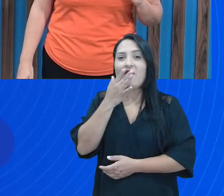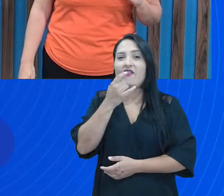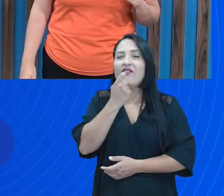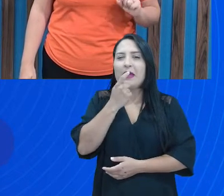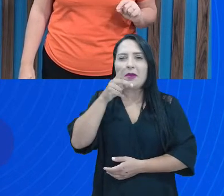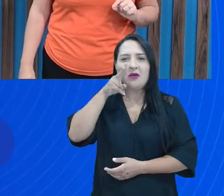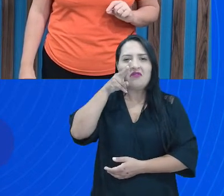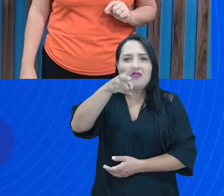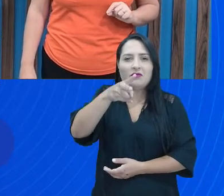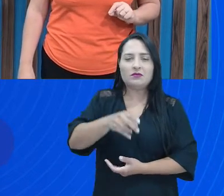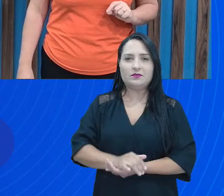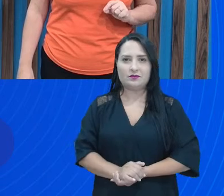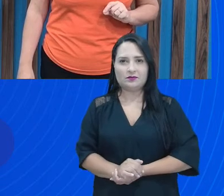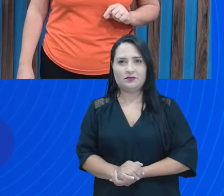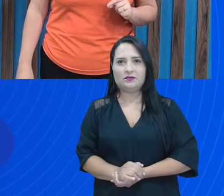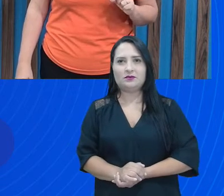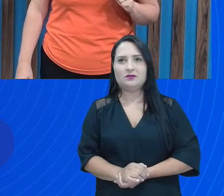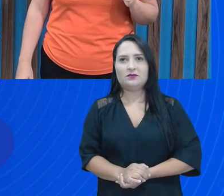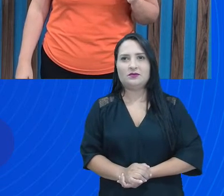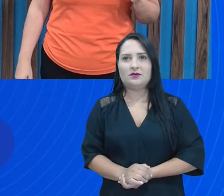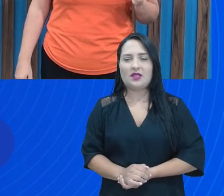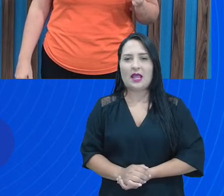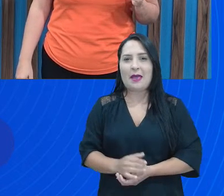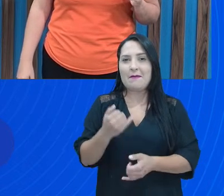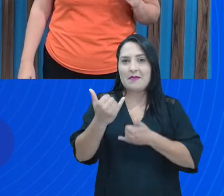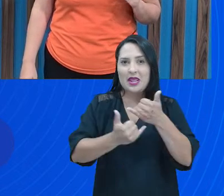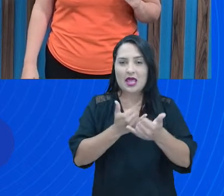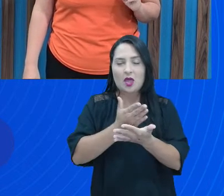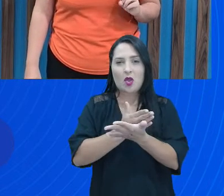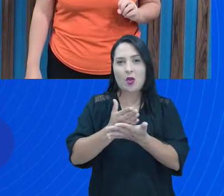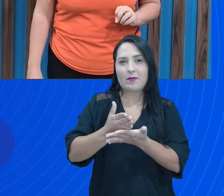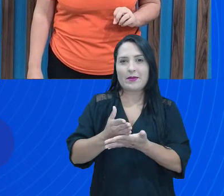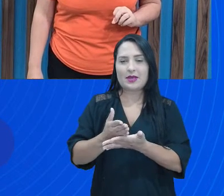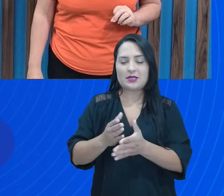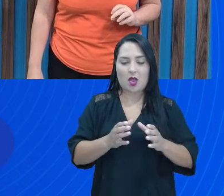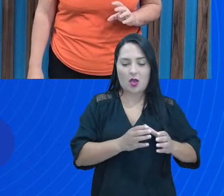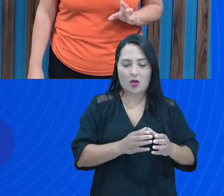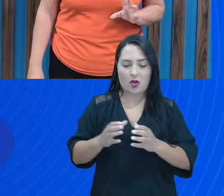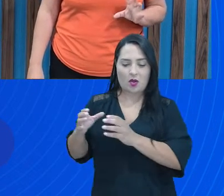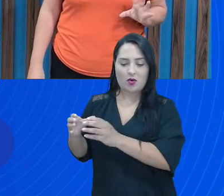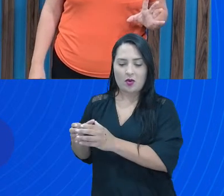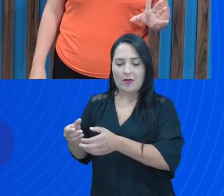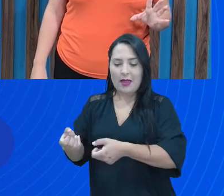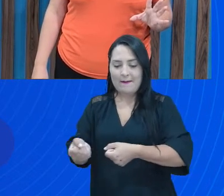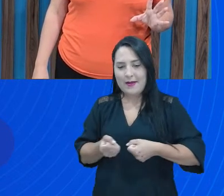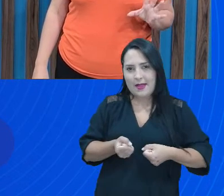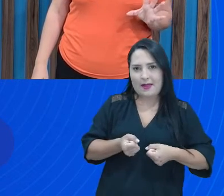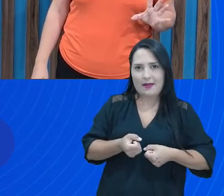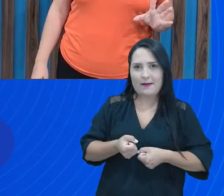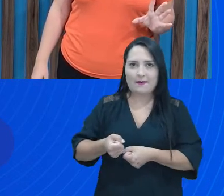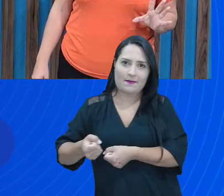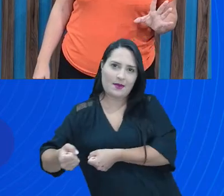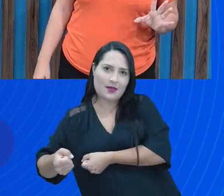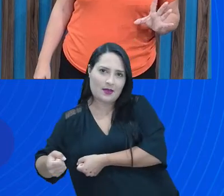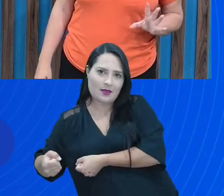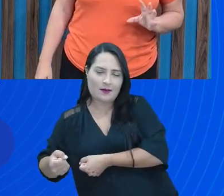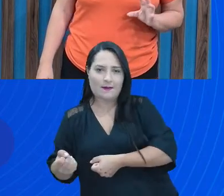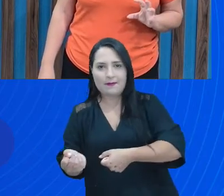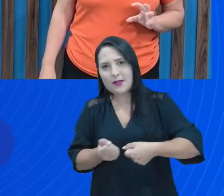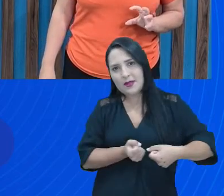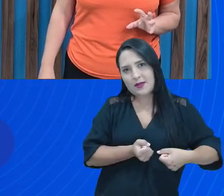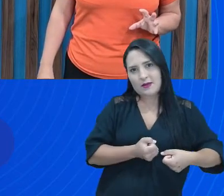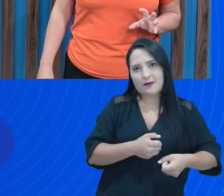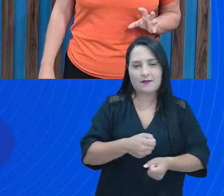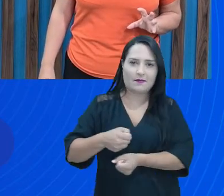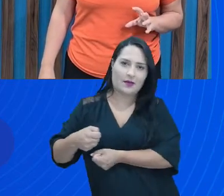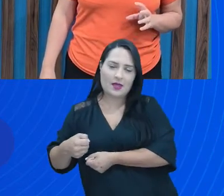a atenção. Quando a brincadeira começa, cada equipe começa a puxar a corda para o seu lado.